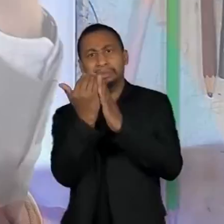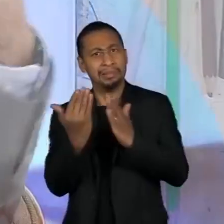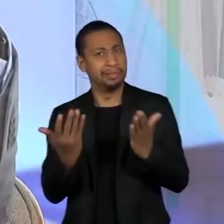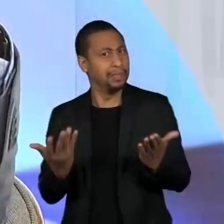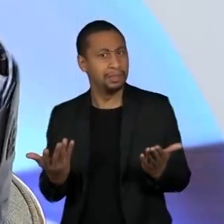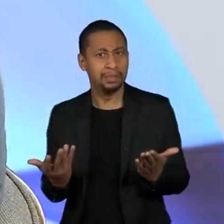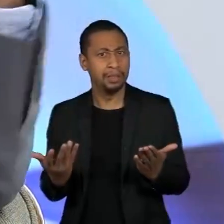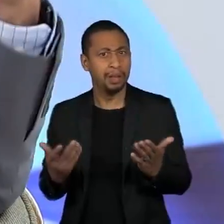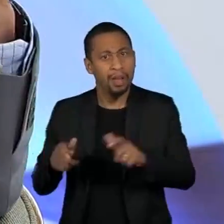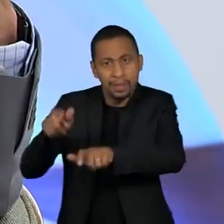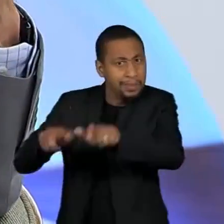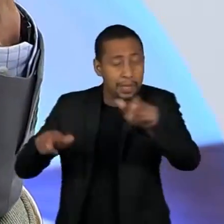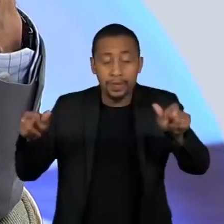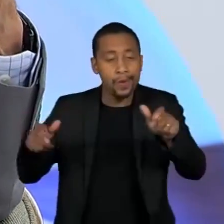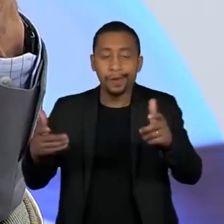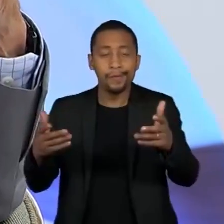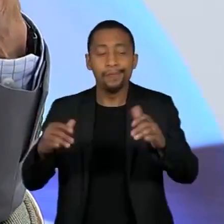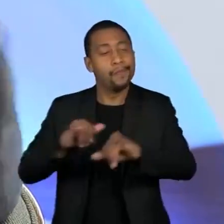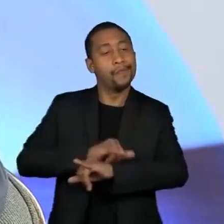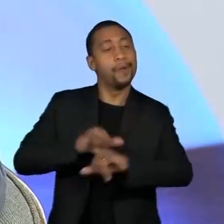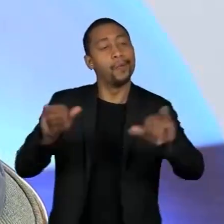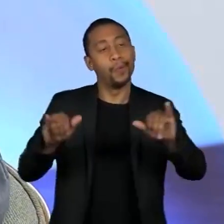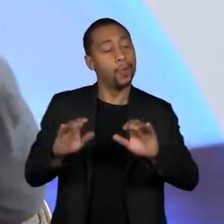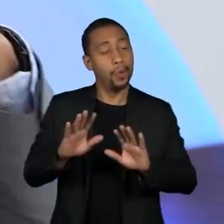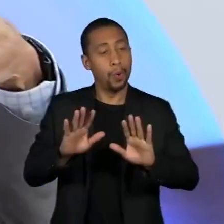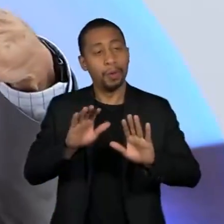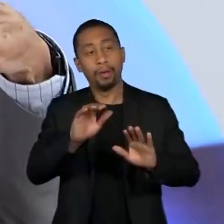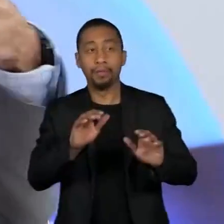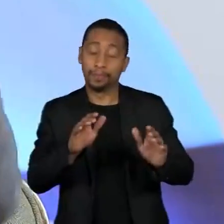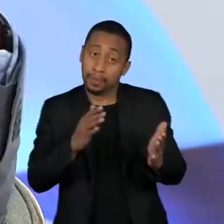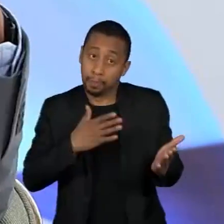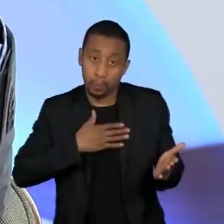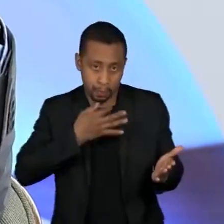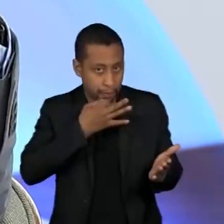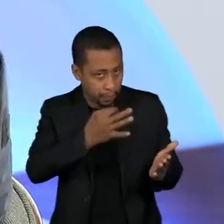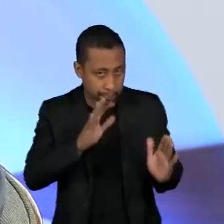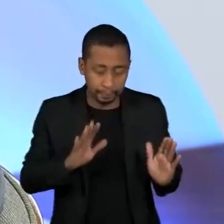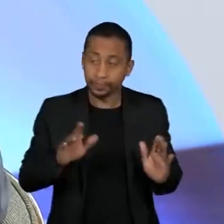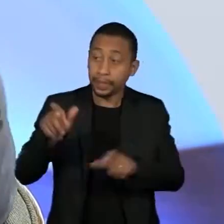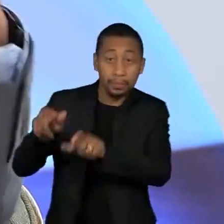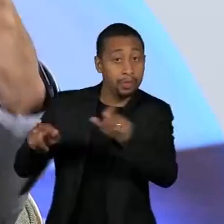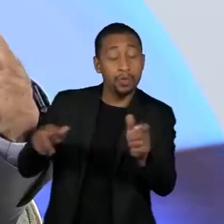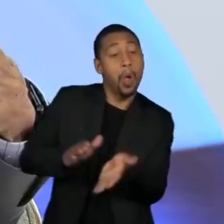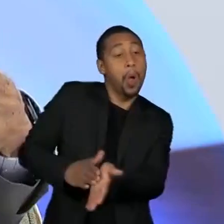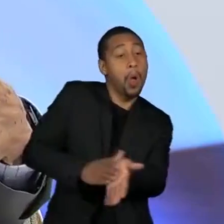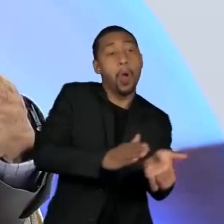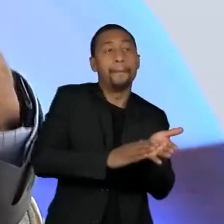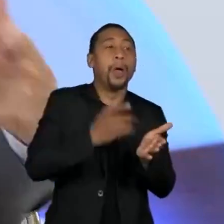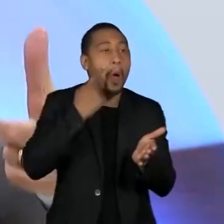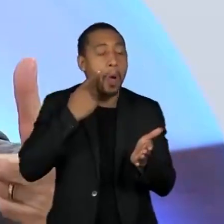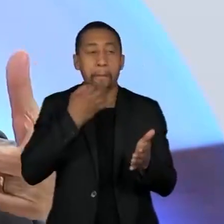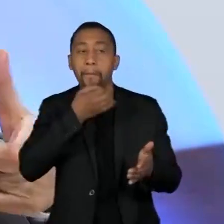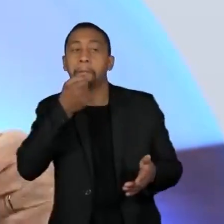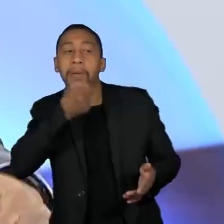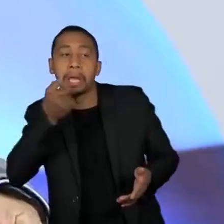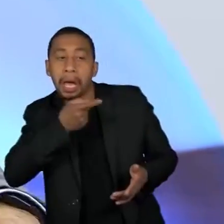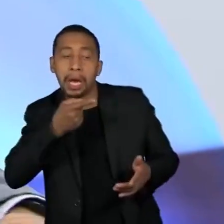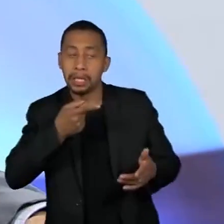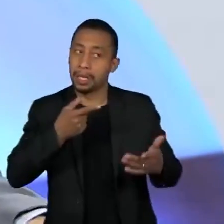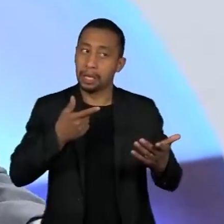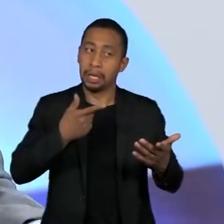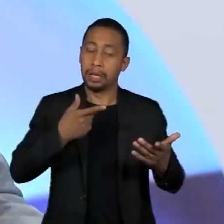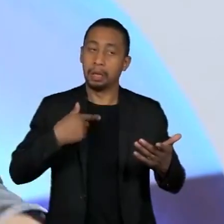que cismou que tem que ter essa minha opinião que tem que ter o Politicamente correto porque